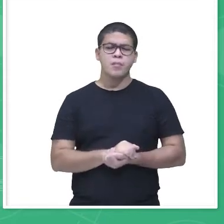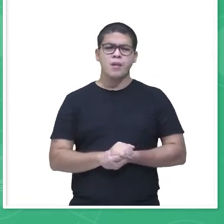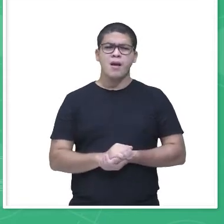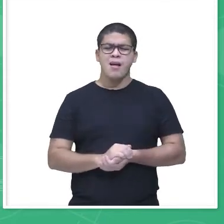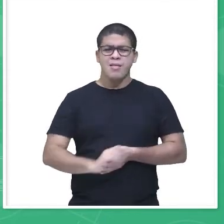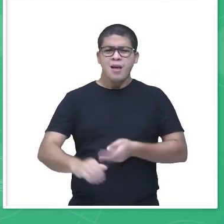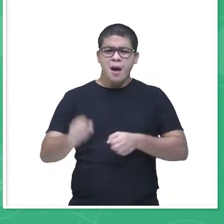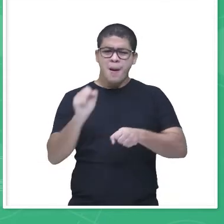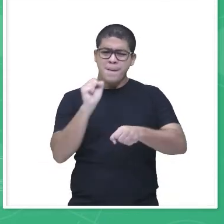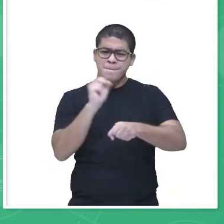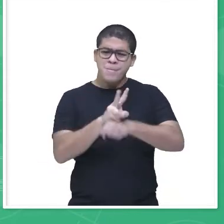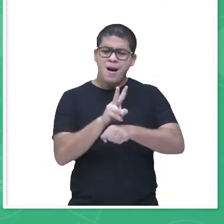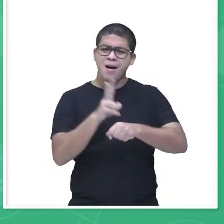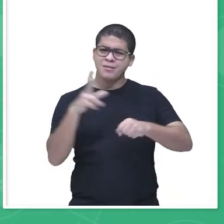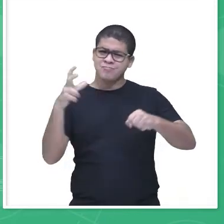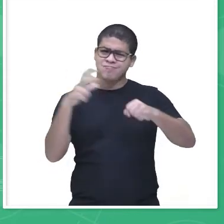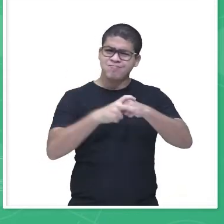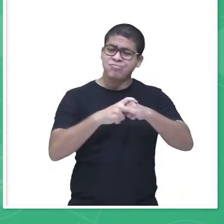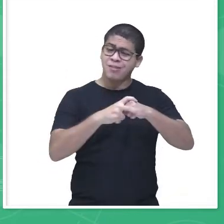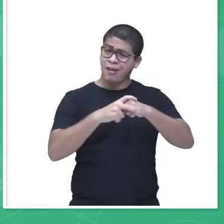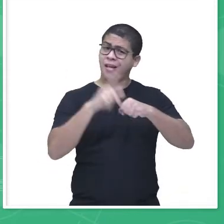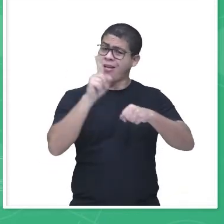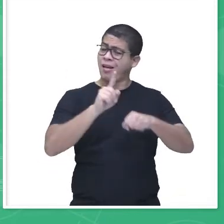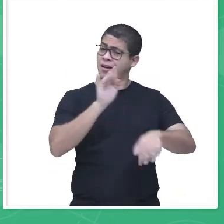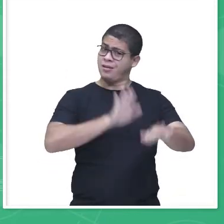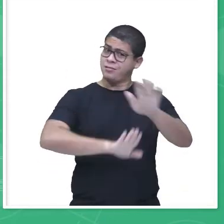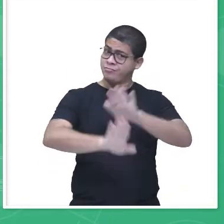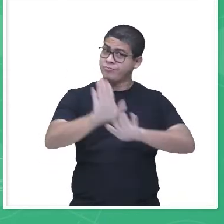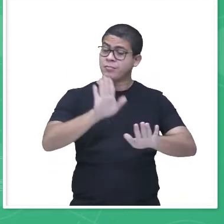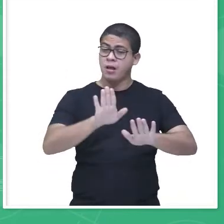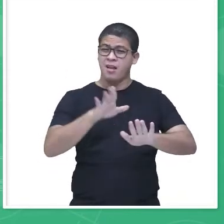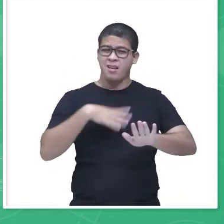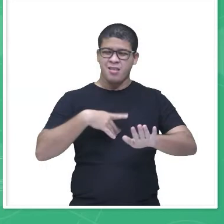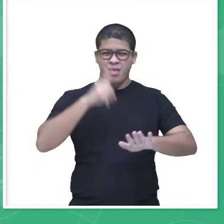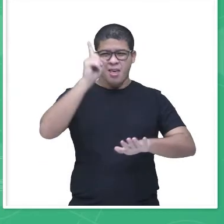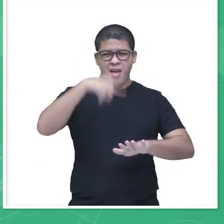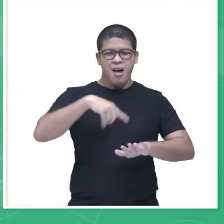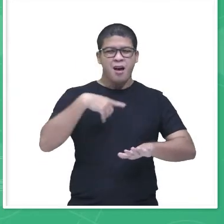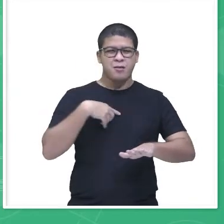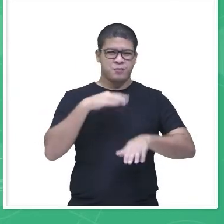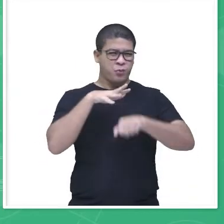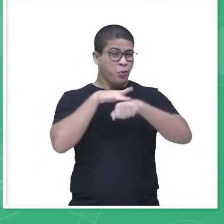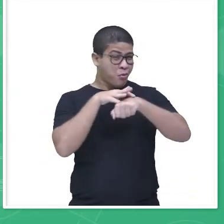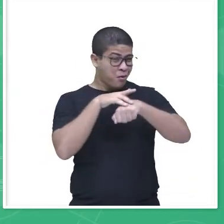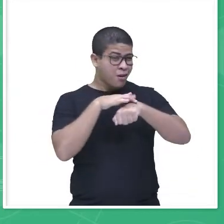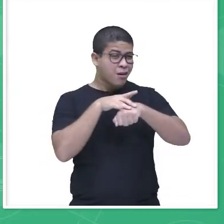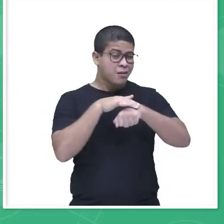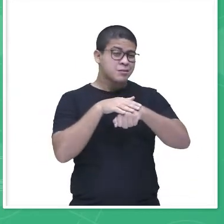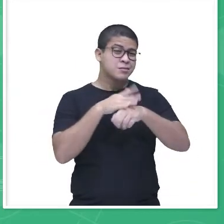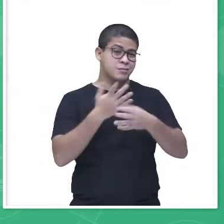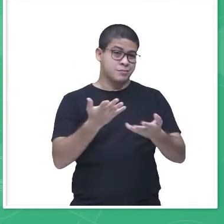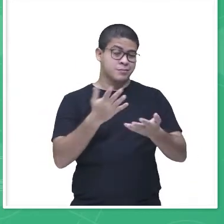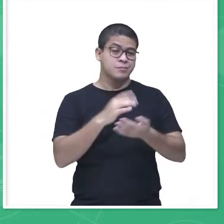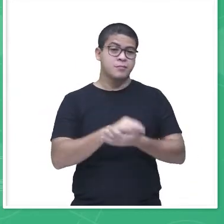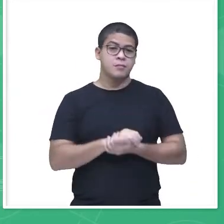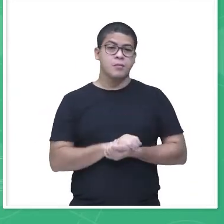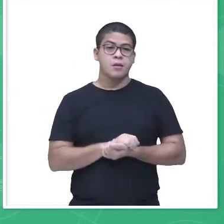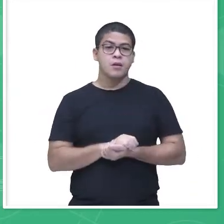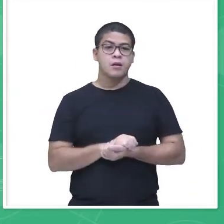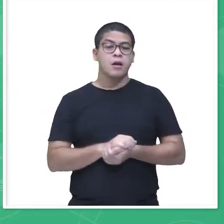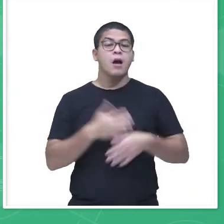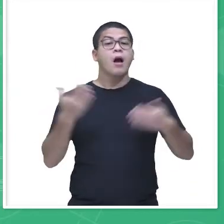de bactérias que vão causar infecção urinária. Certo? E agora vamos falar sobre